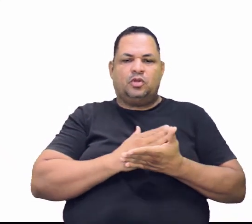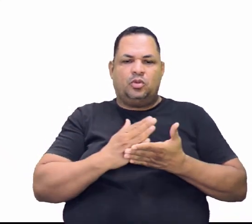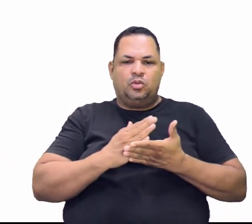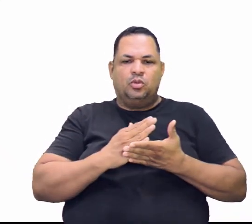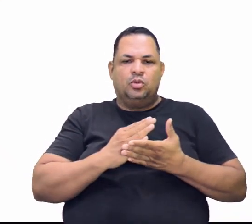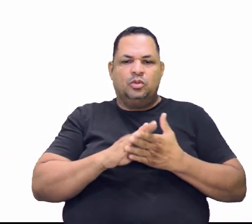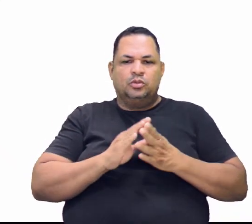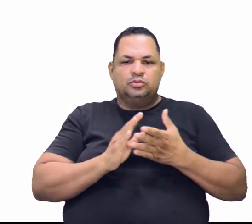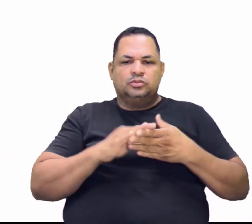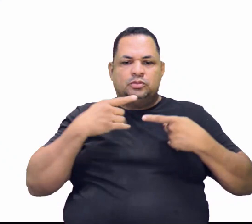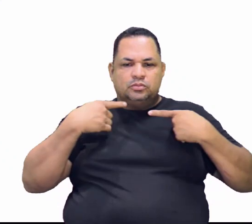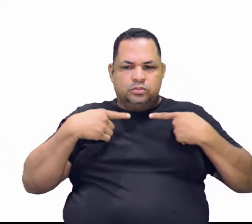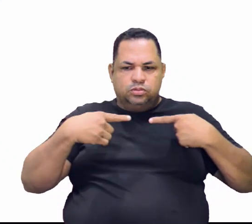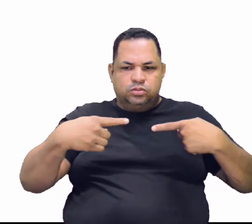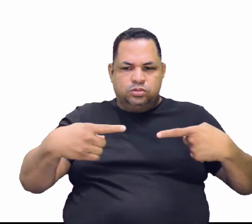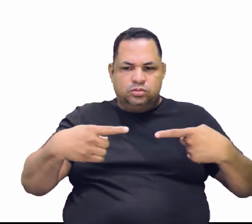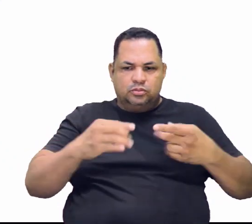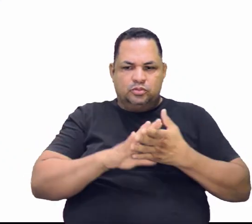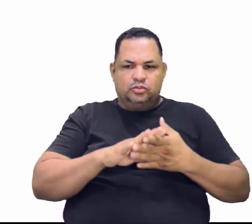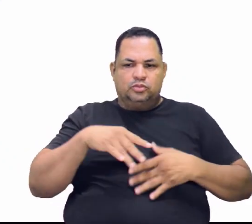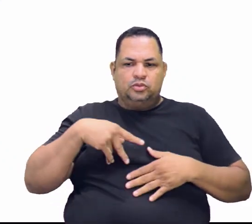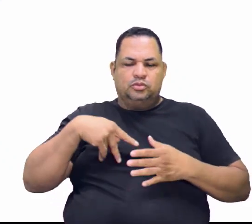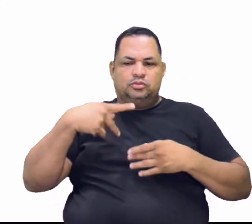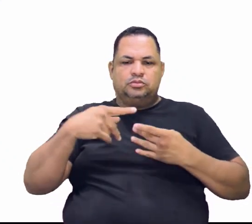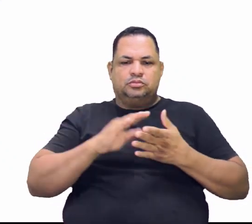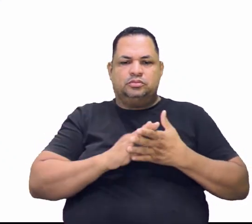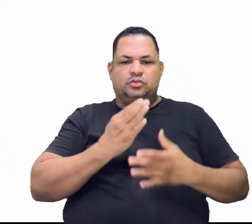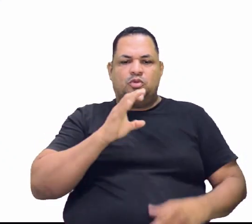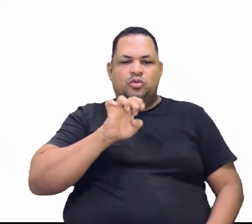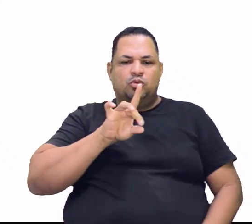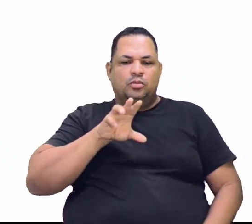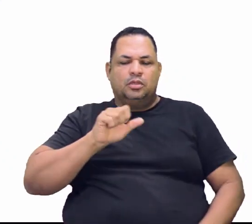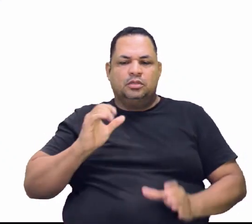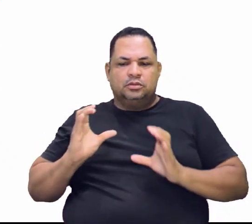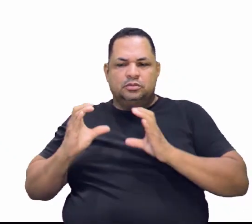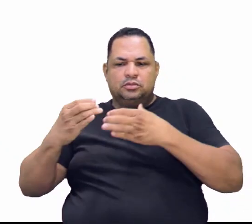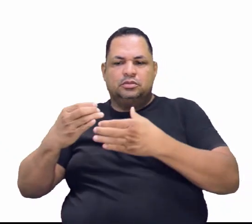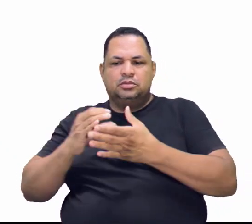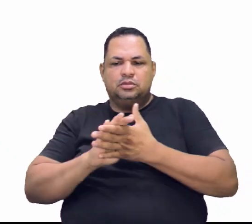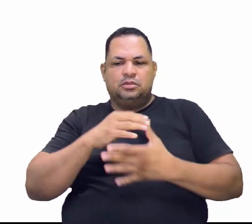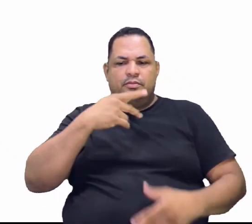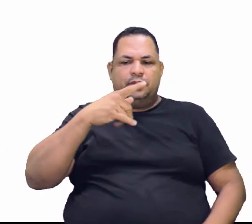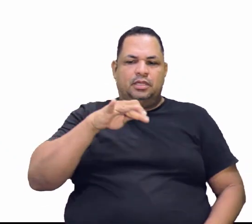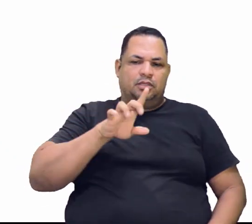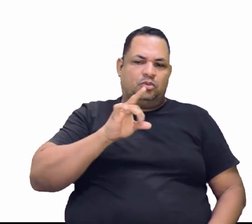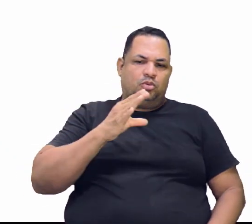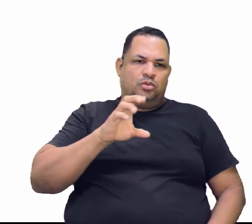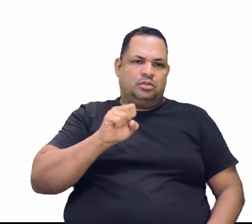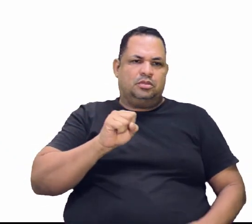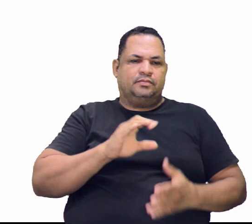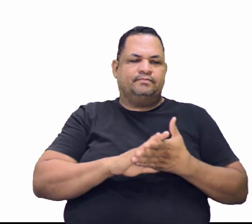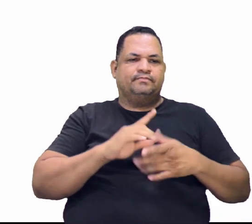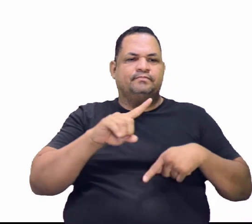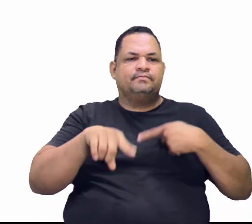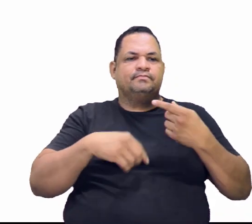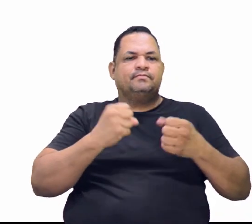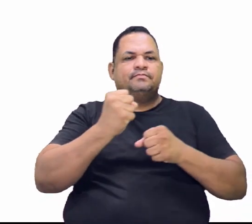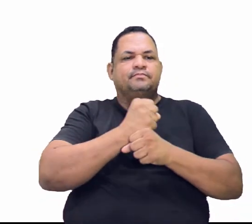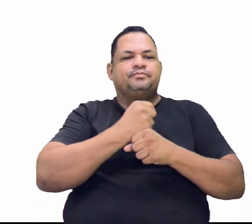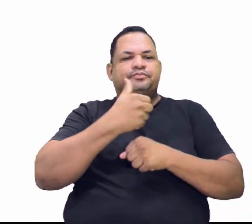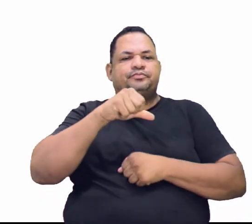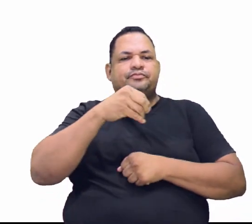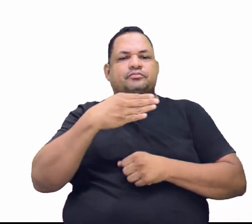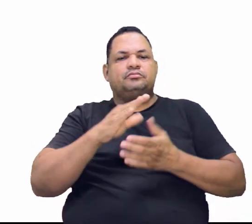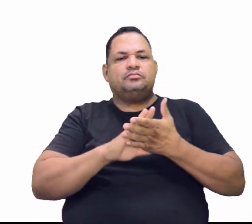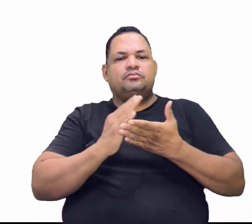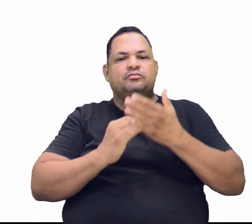Começa a ver essa disputa desses dois partidos, Cutubas e Pele Curtas. Em 54